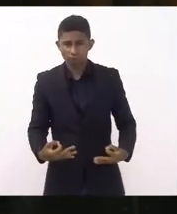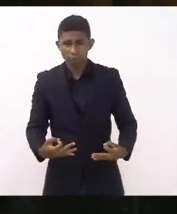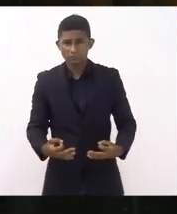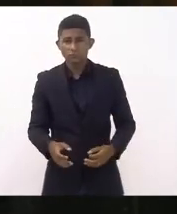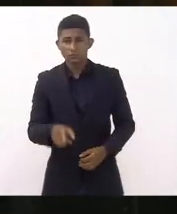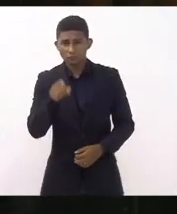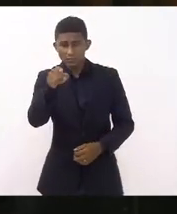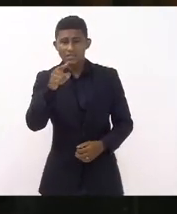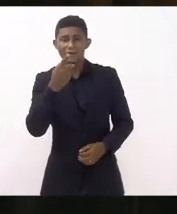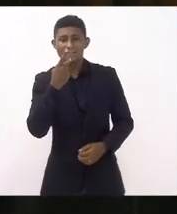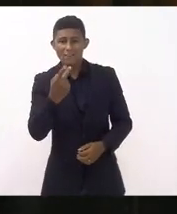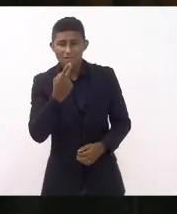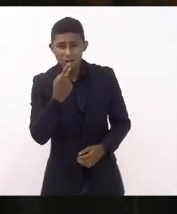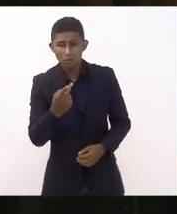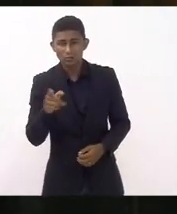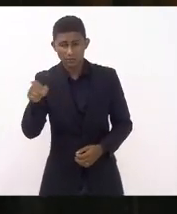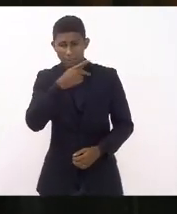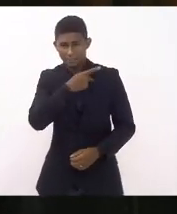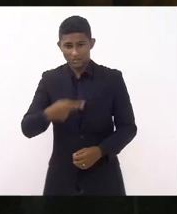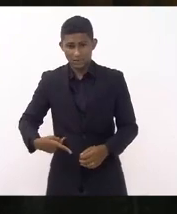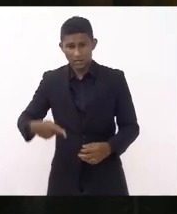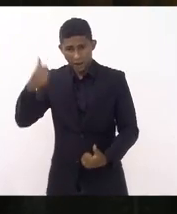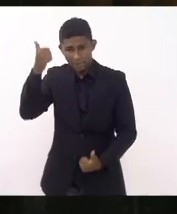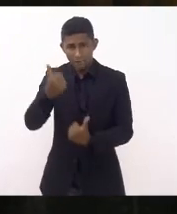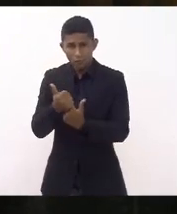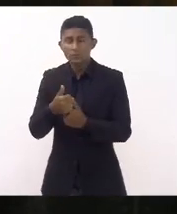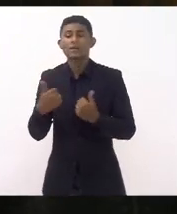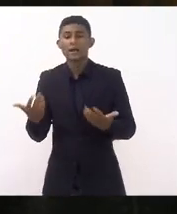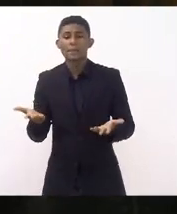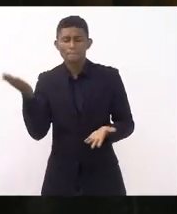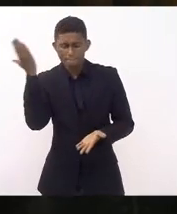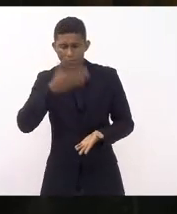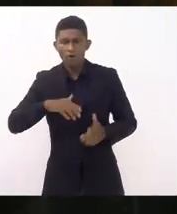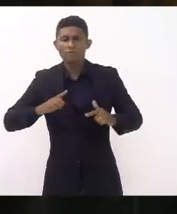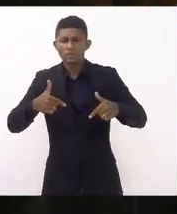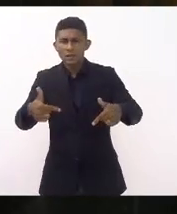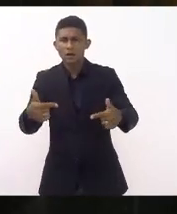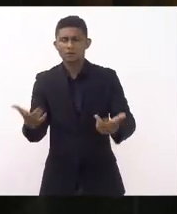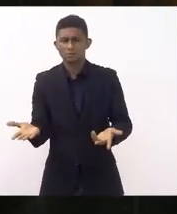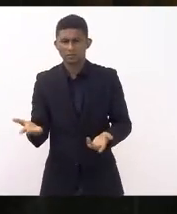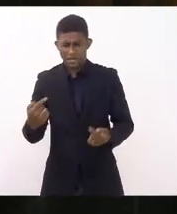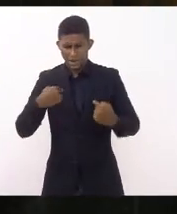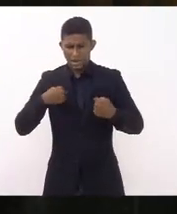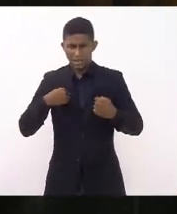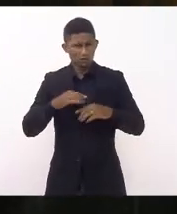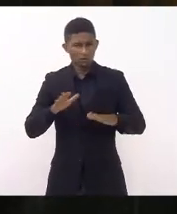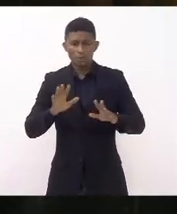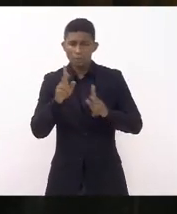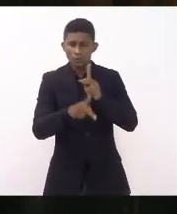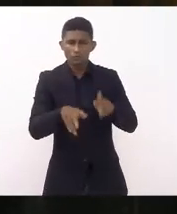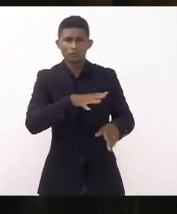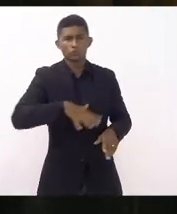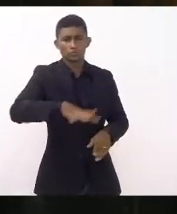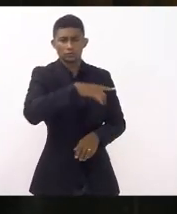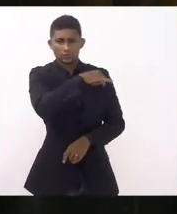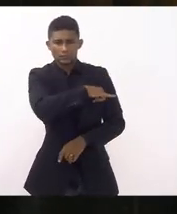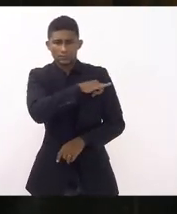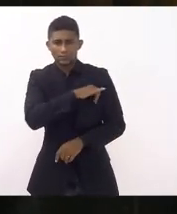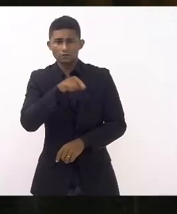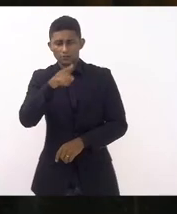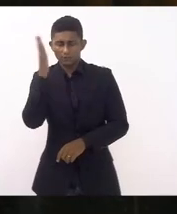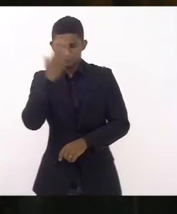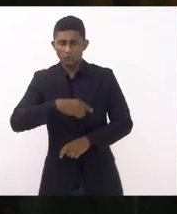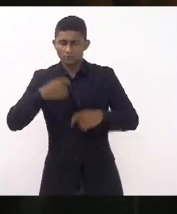o que o senhor falou em relação ao presidente e mostre, não para mim, mas para toda a população fluminense, que o